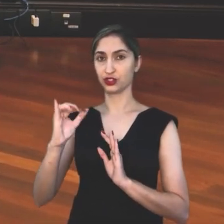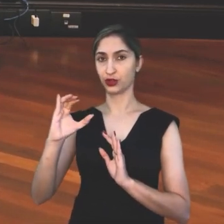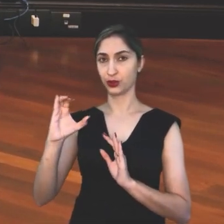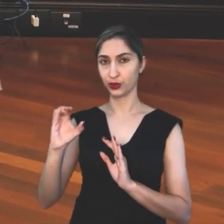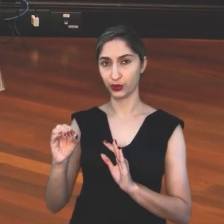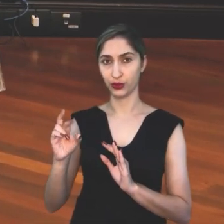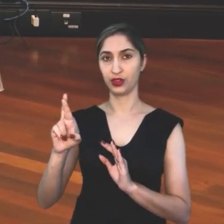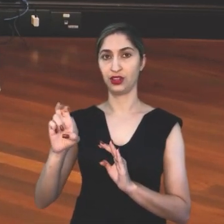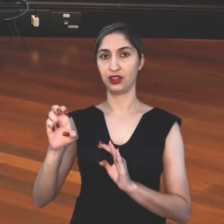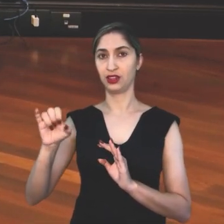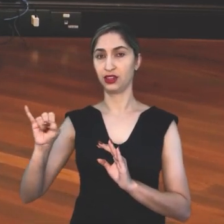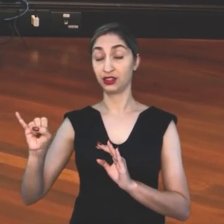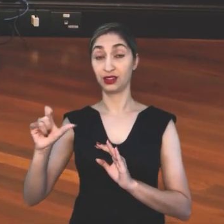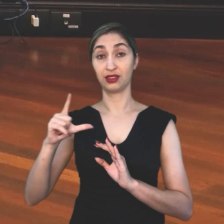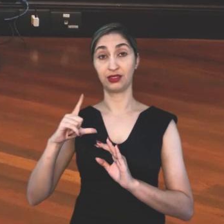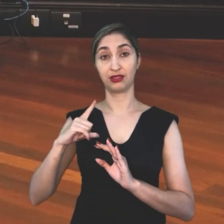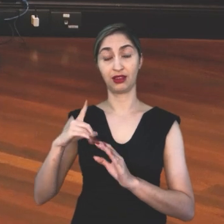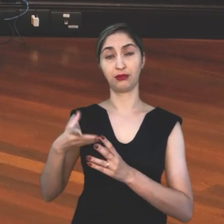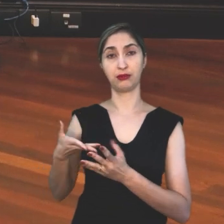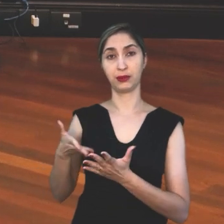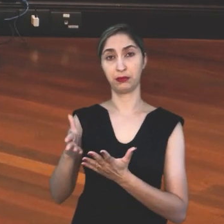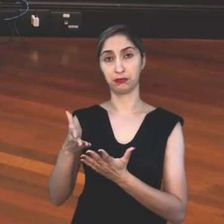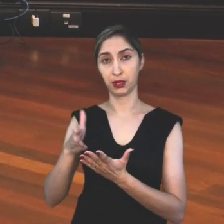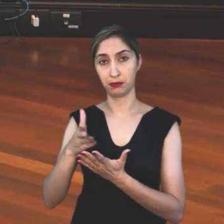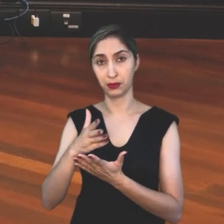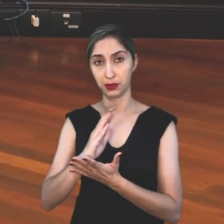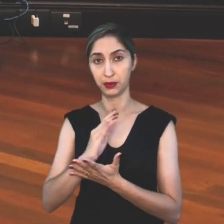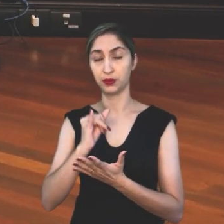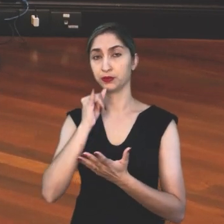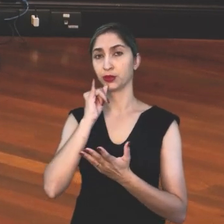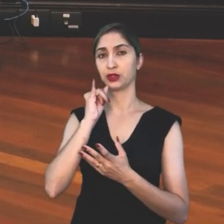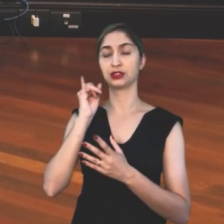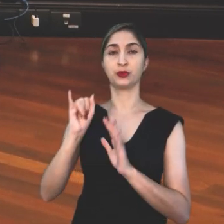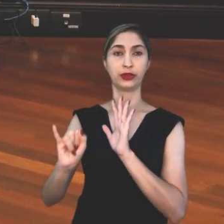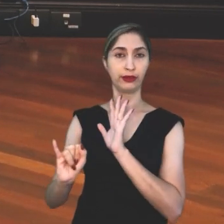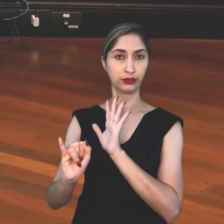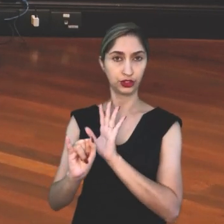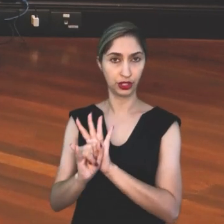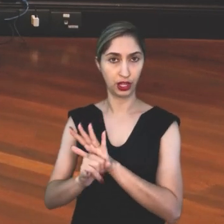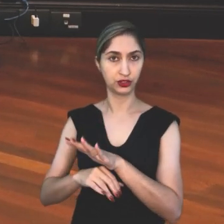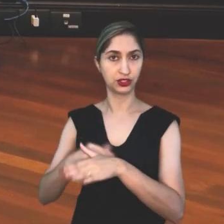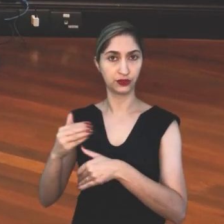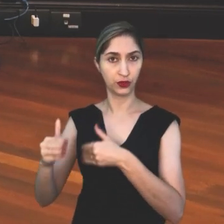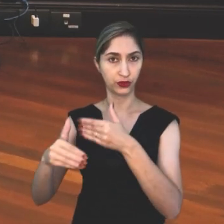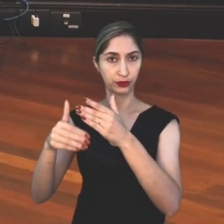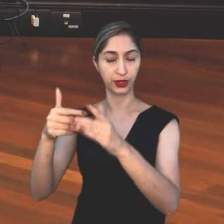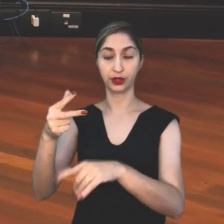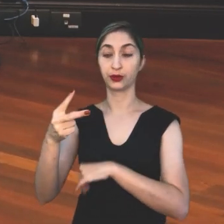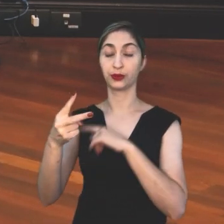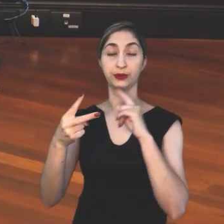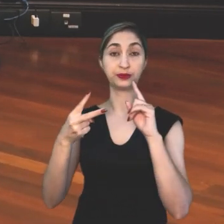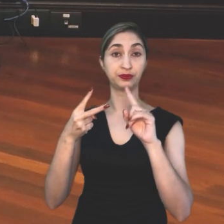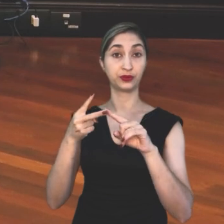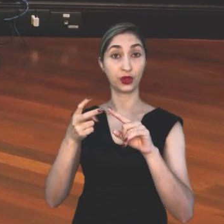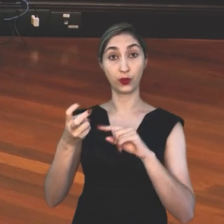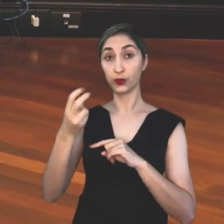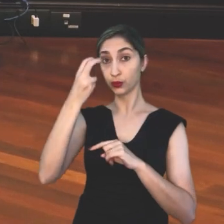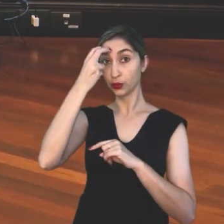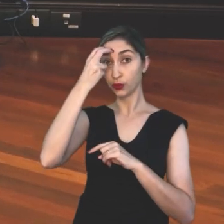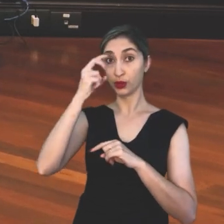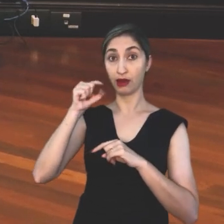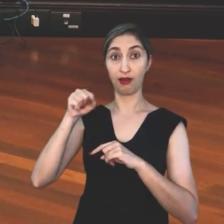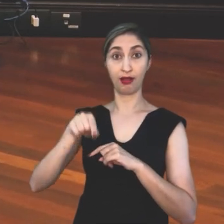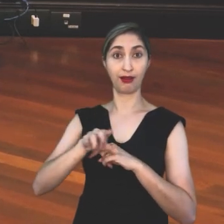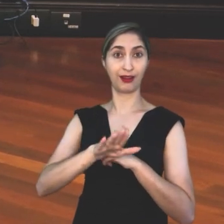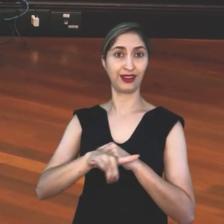de história que é o Chico Rei, e nisso tem várias vertentes que a gente quer discutir, porque isso vai entrar a questão de desenvolvimento da identidade da criança,